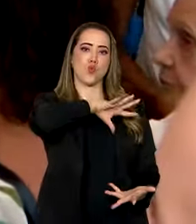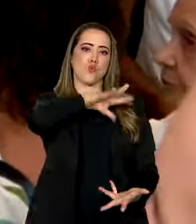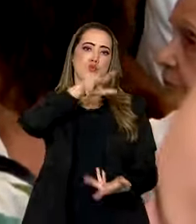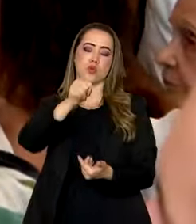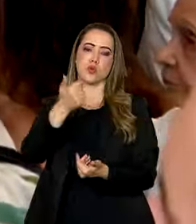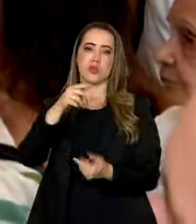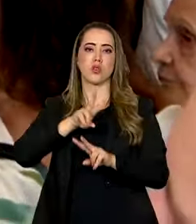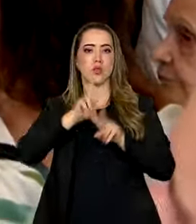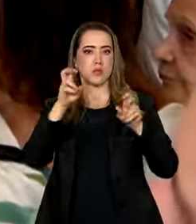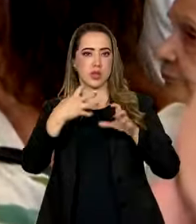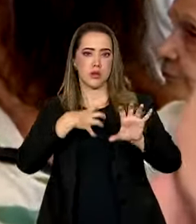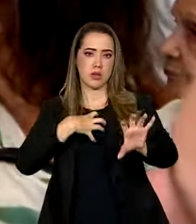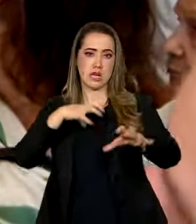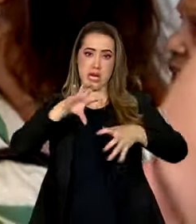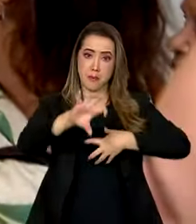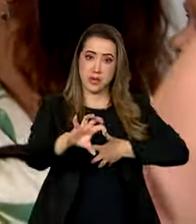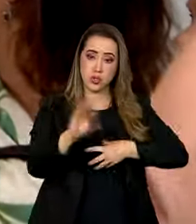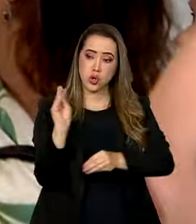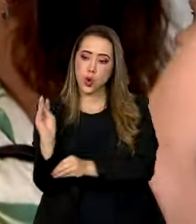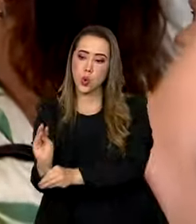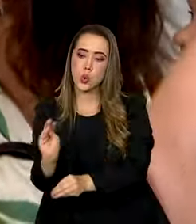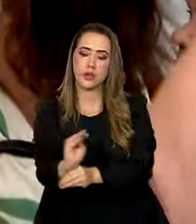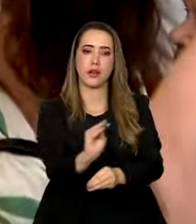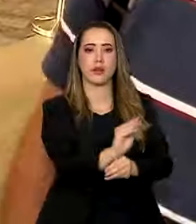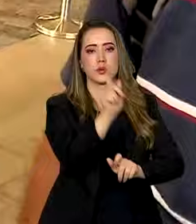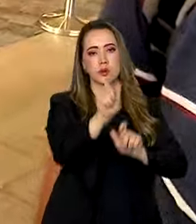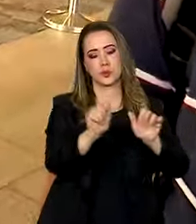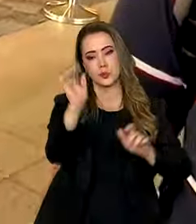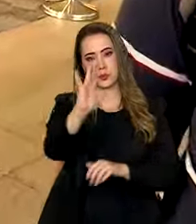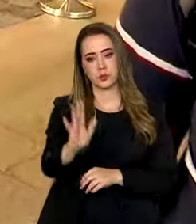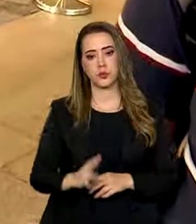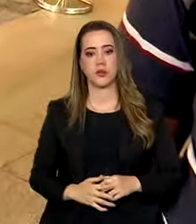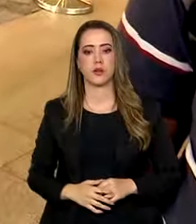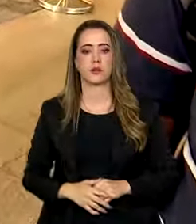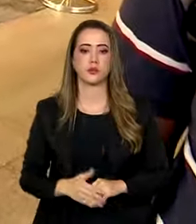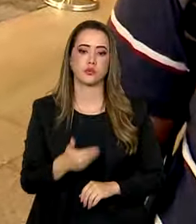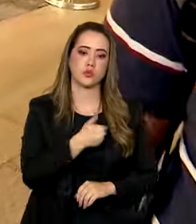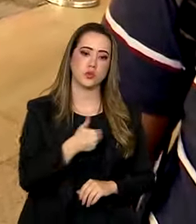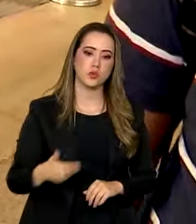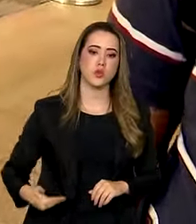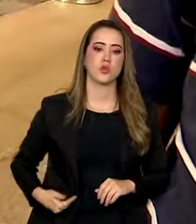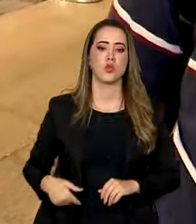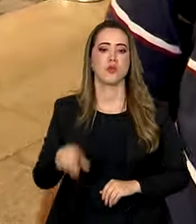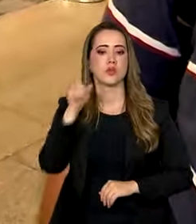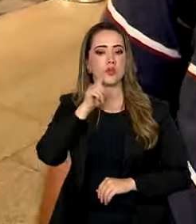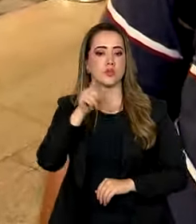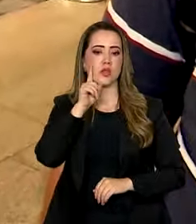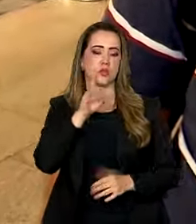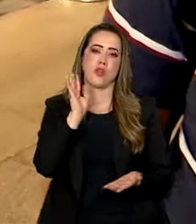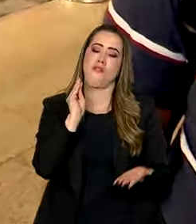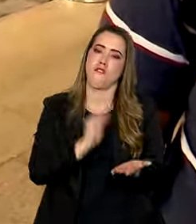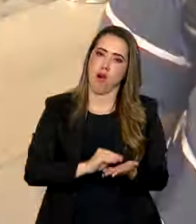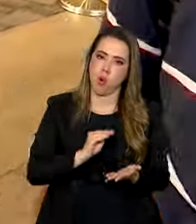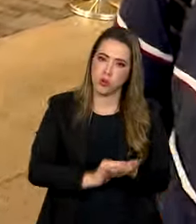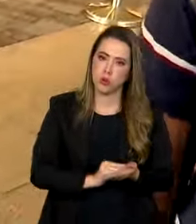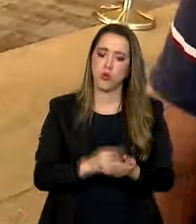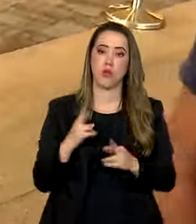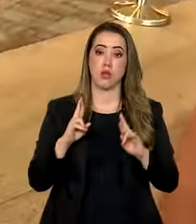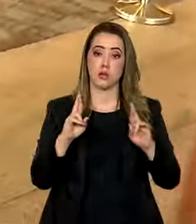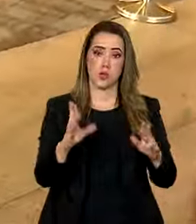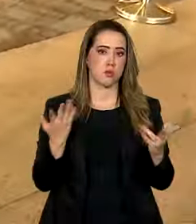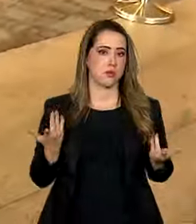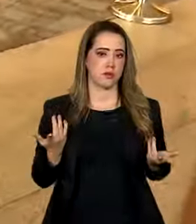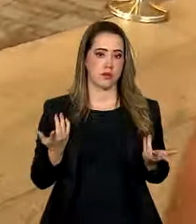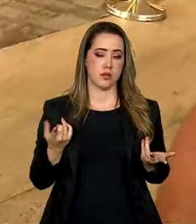se trata de empatia e cuidado com seus cidadãos. O governo americano faltou muito com os cidadãos americanos. Eles